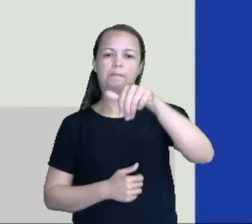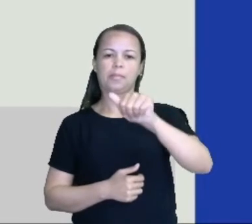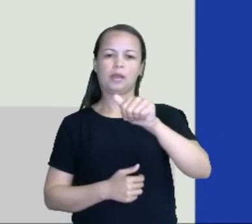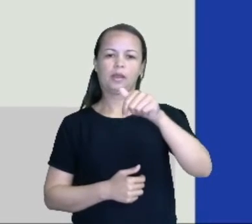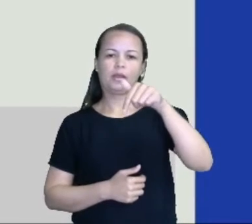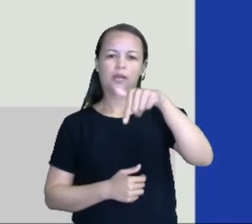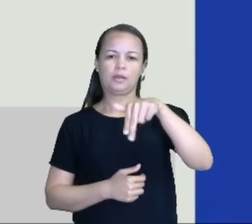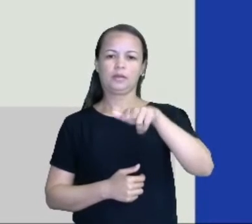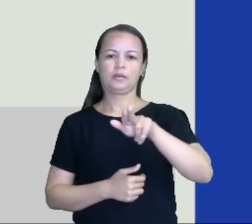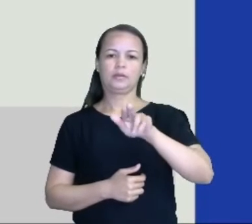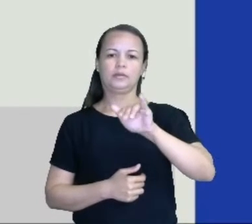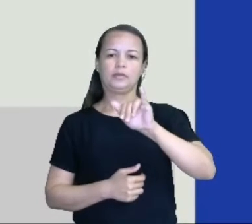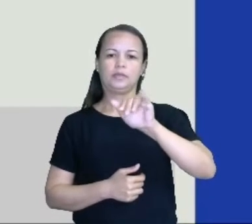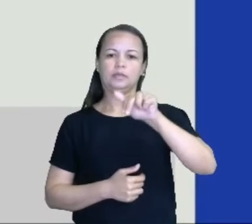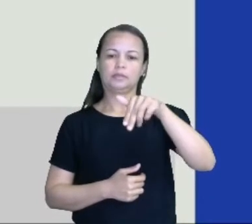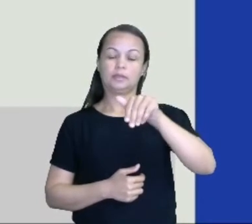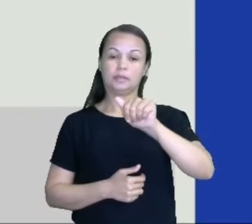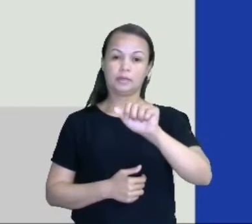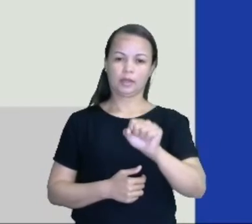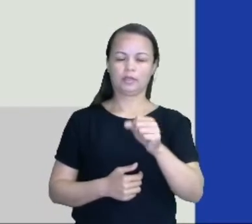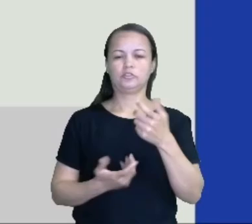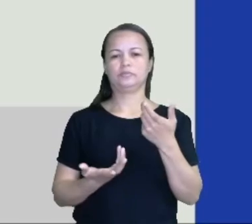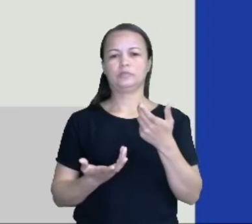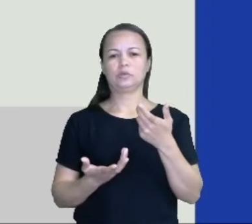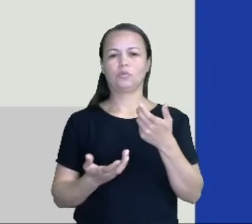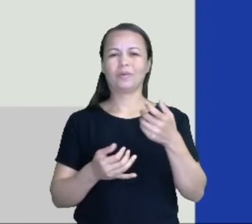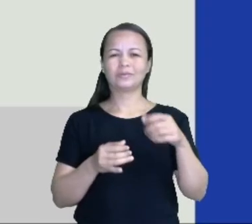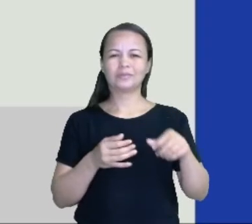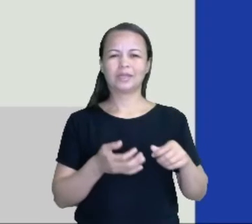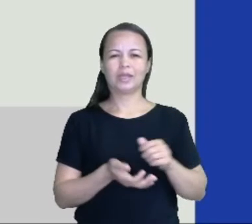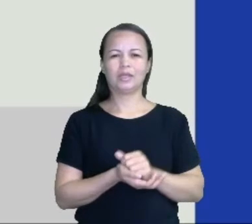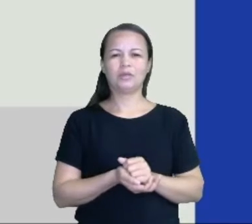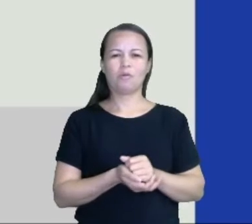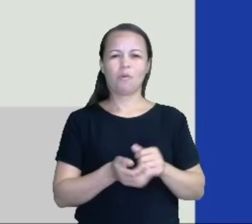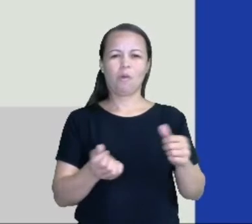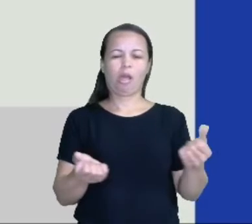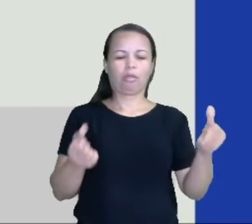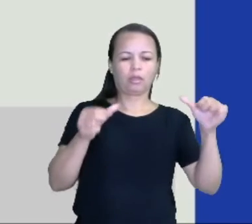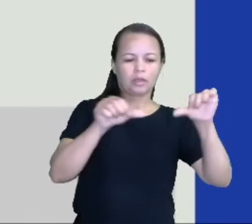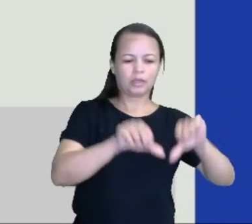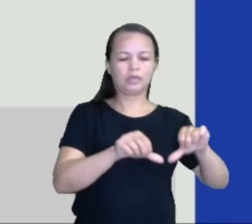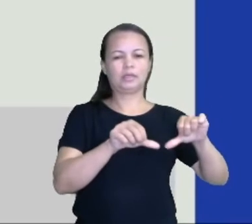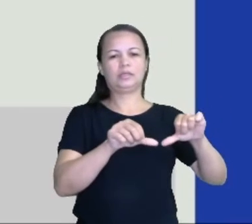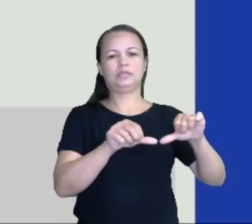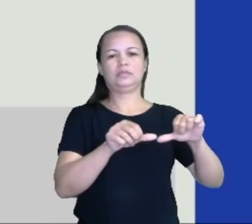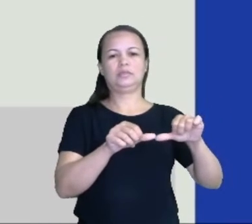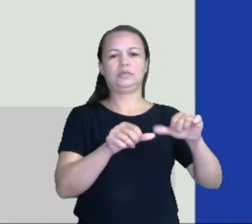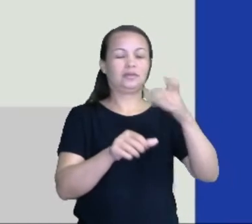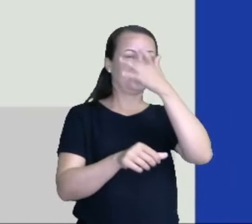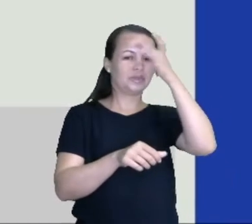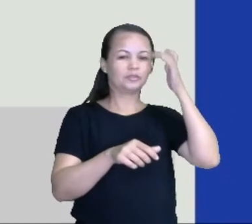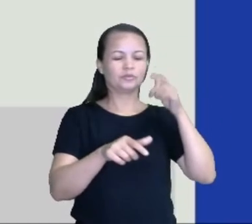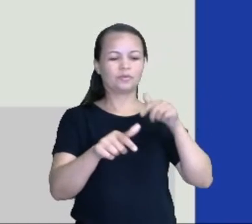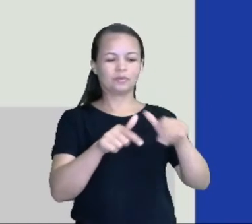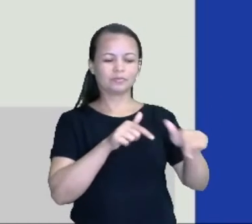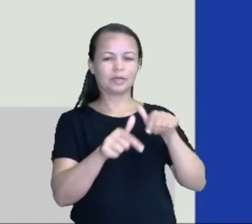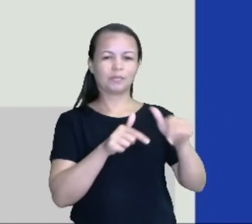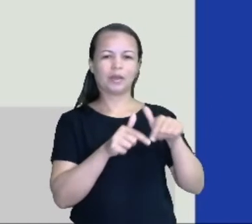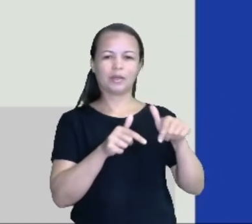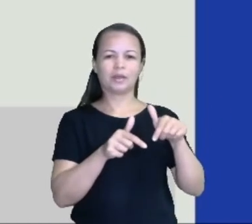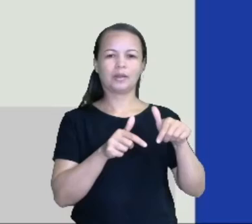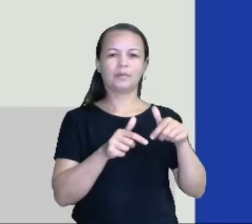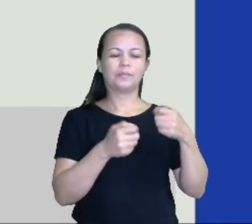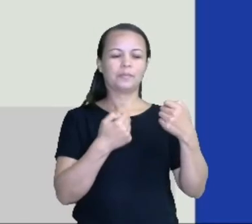uma crise, certo? Quando vem uma crise e o empregador ele precisa reduzir custos,